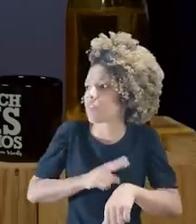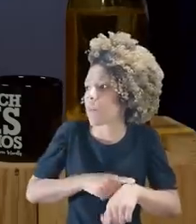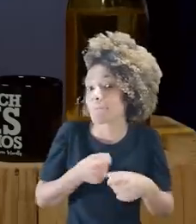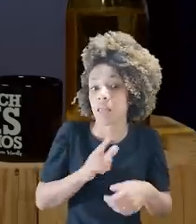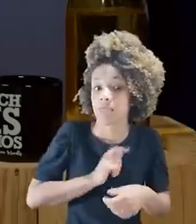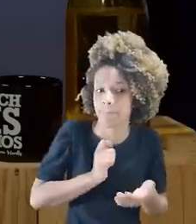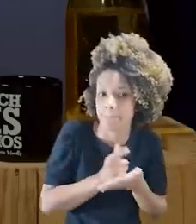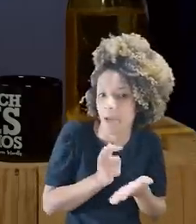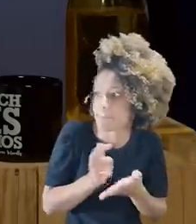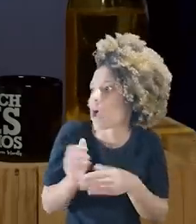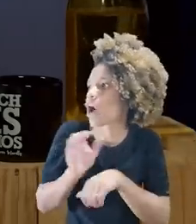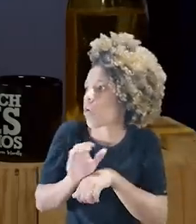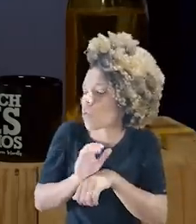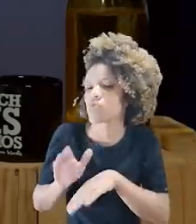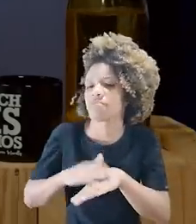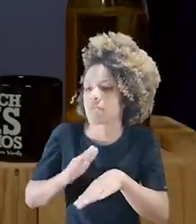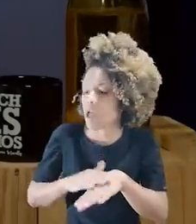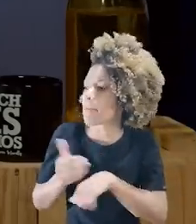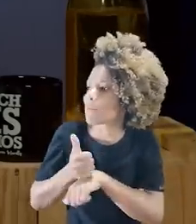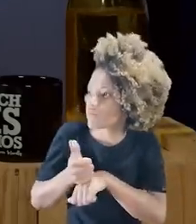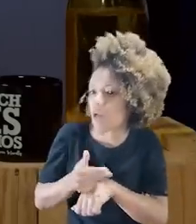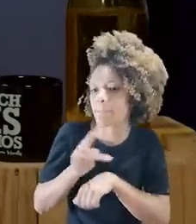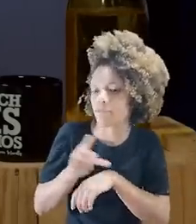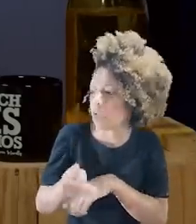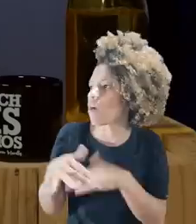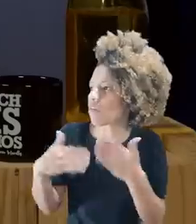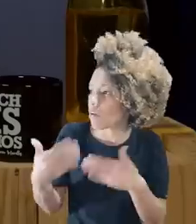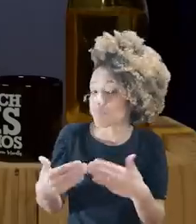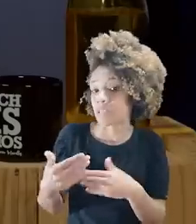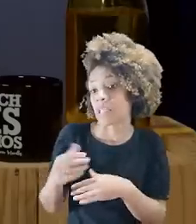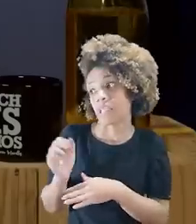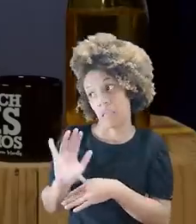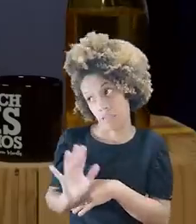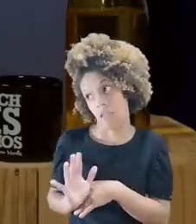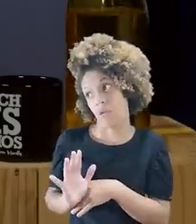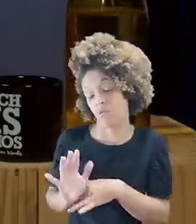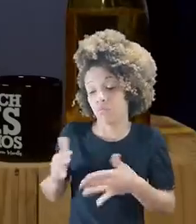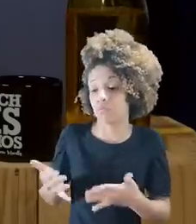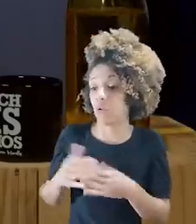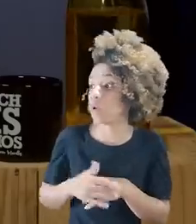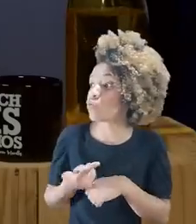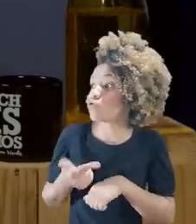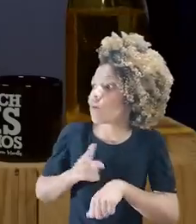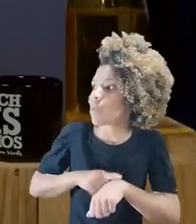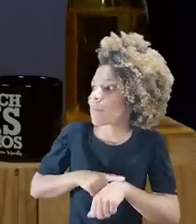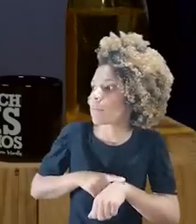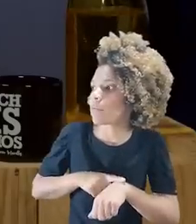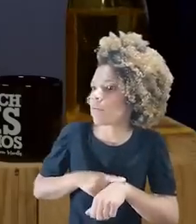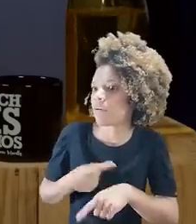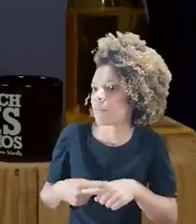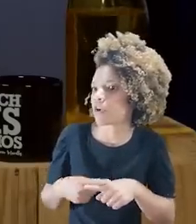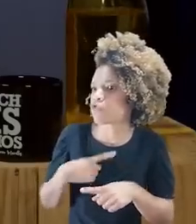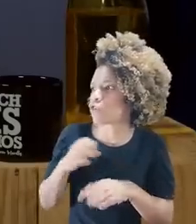ter para poder pagar cursos e fazer professor particular coisas que a gente sabe que não são baratas né mas eu não tinha tempo porque eu